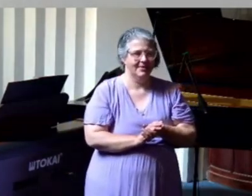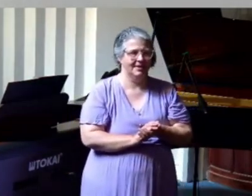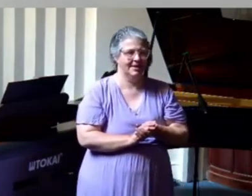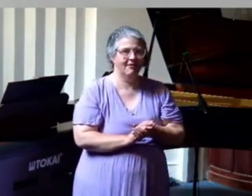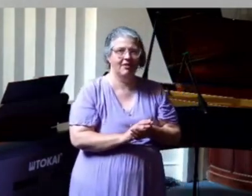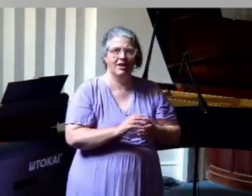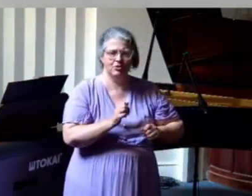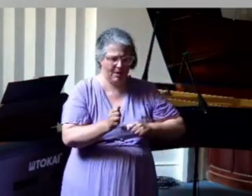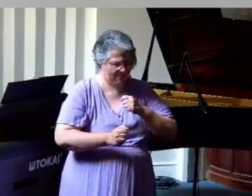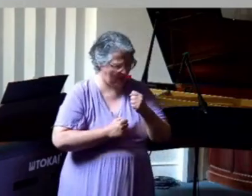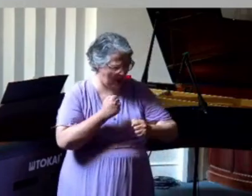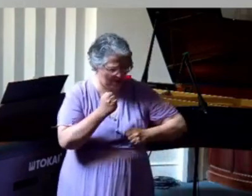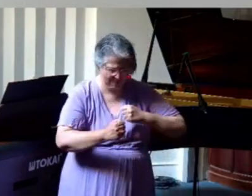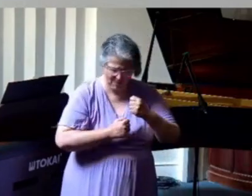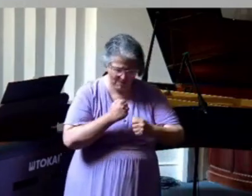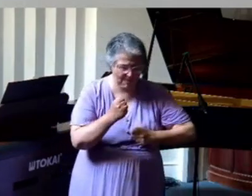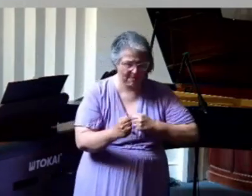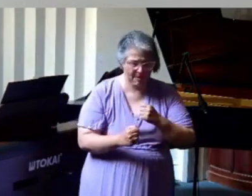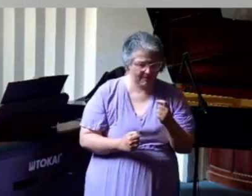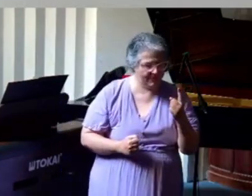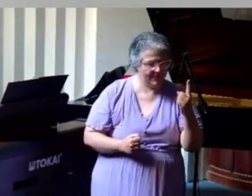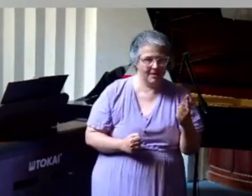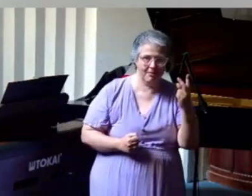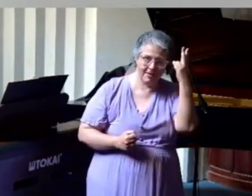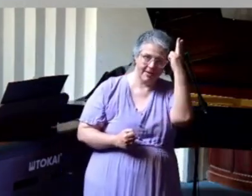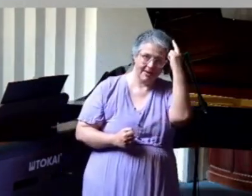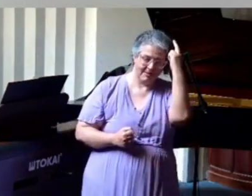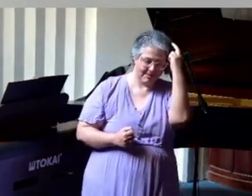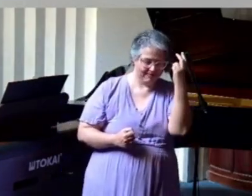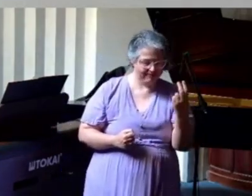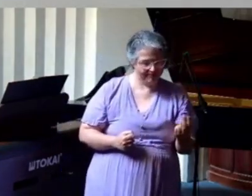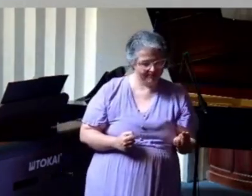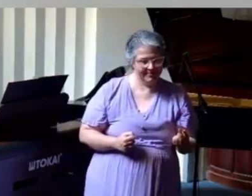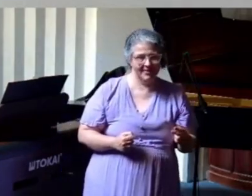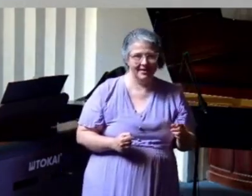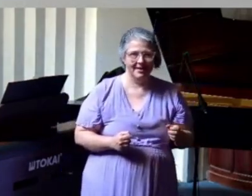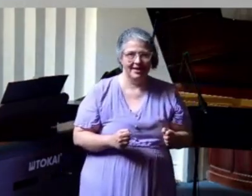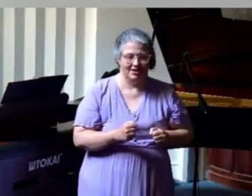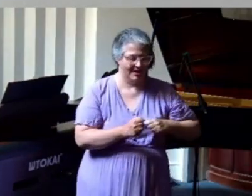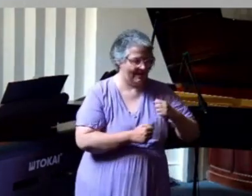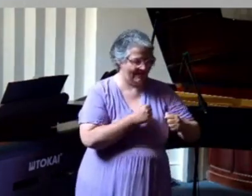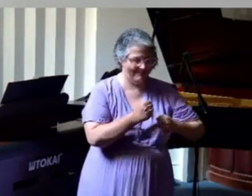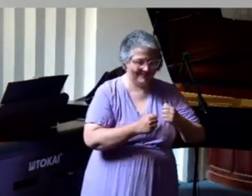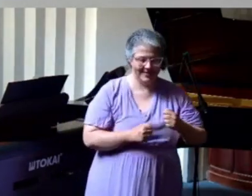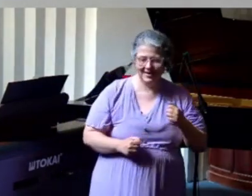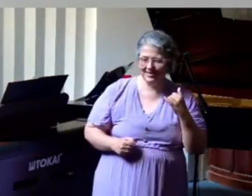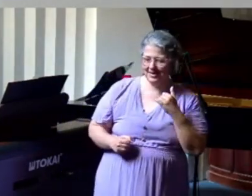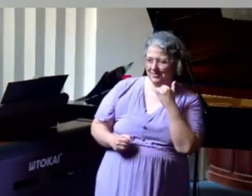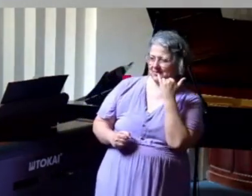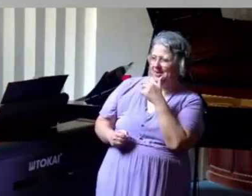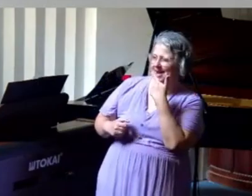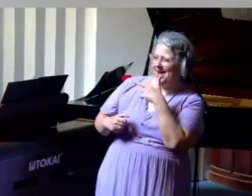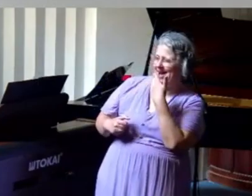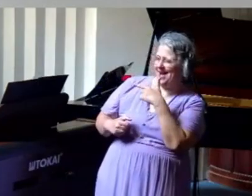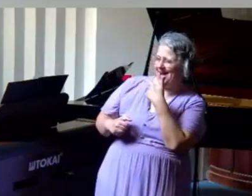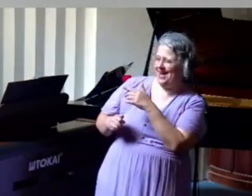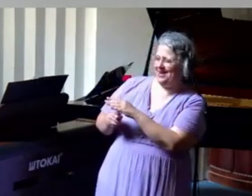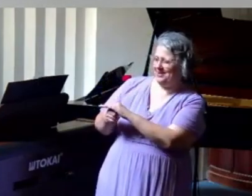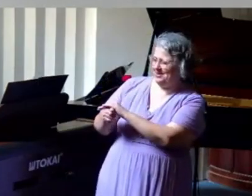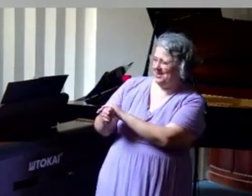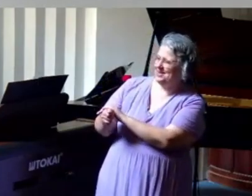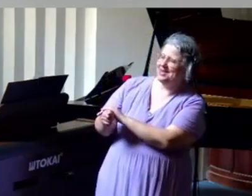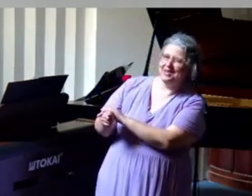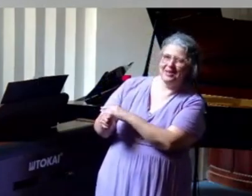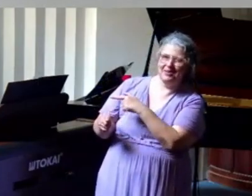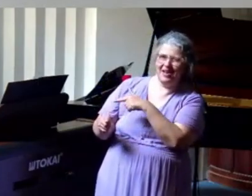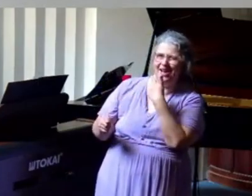de uma corrida. Diz que havia uma lebre e essa lebre sempre zombava da tartaruga.